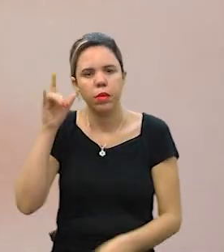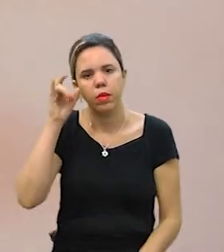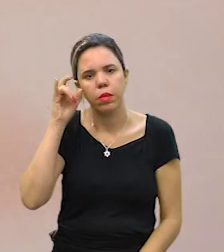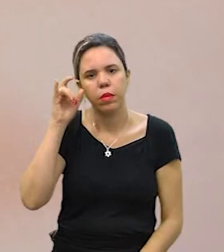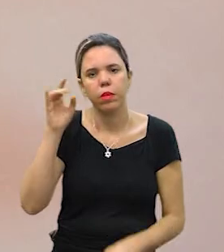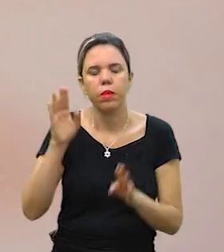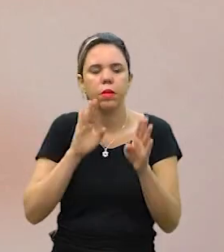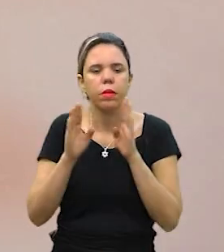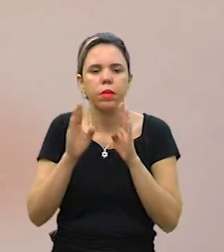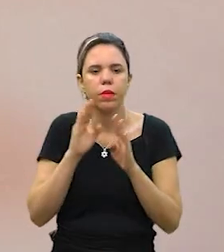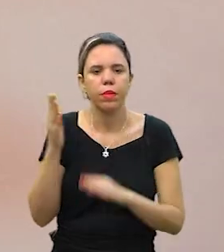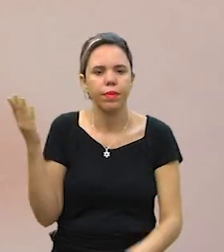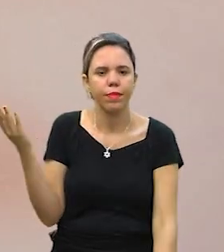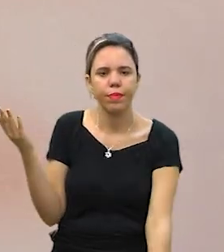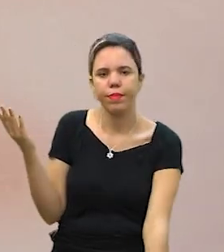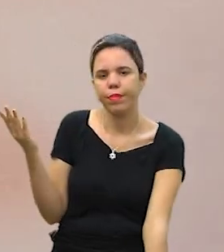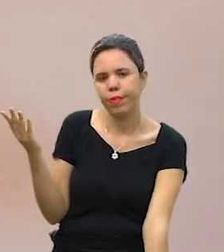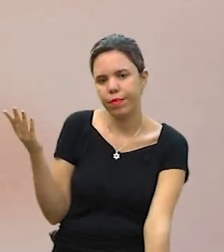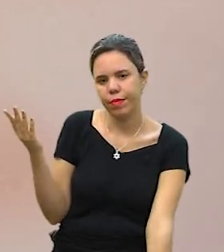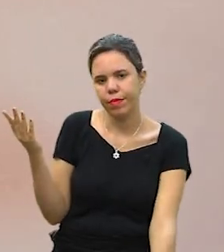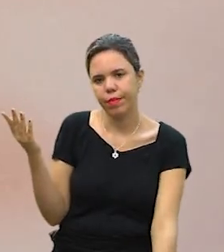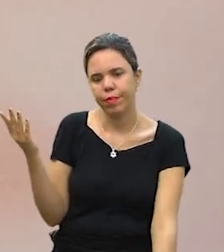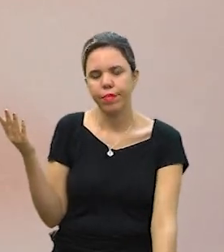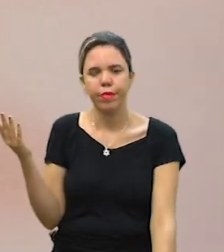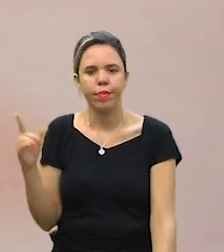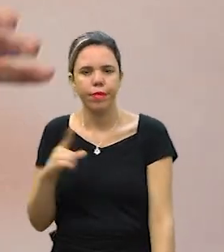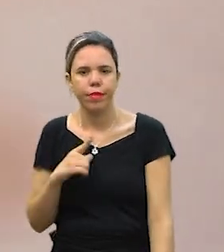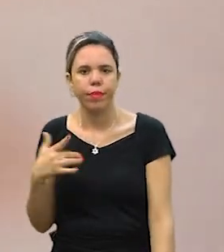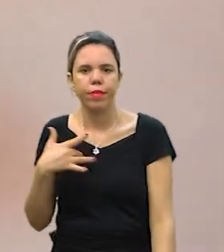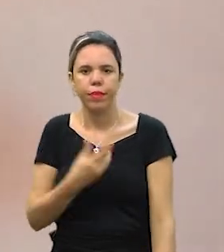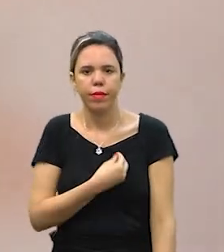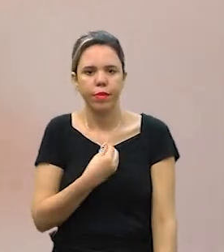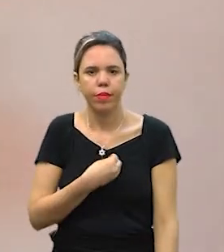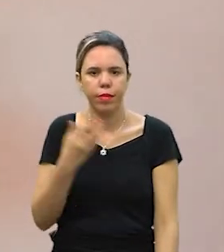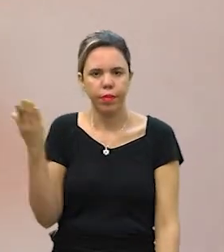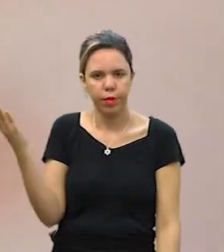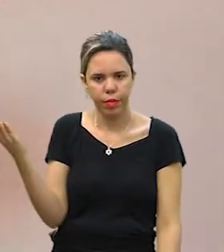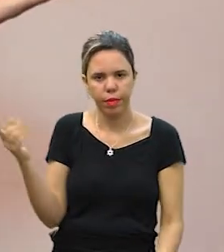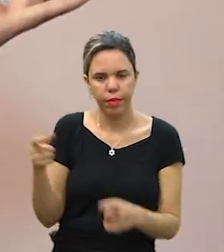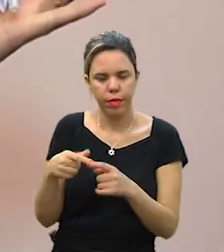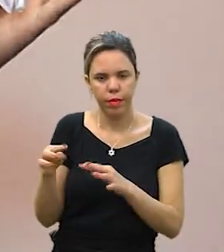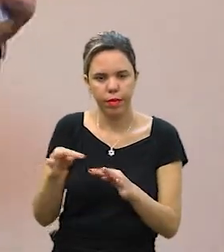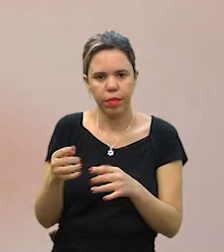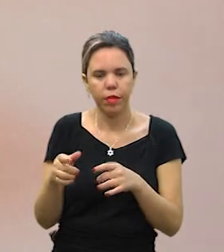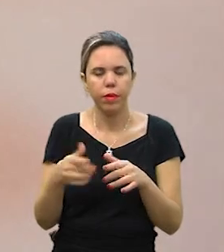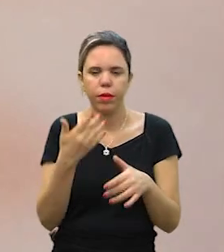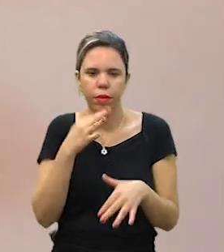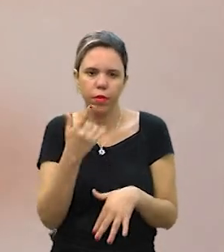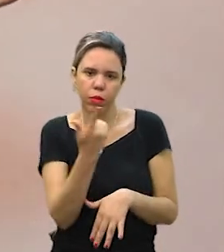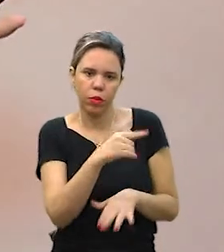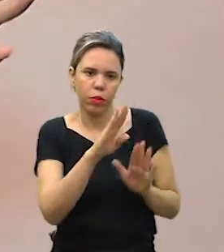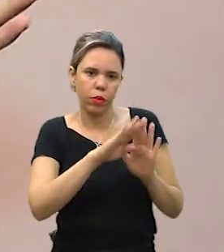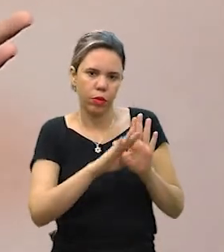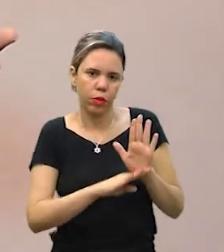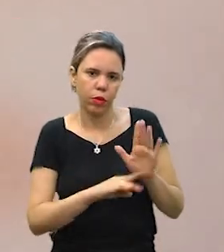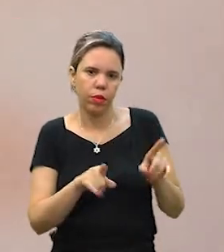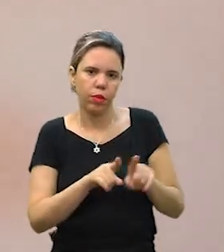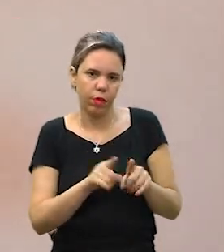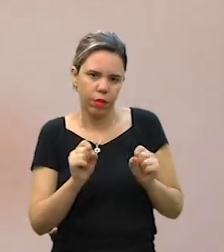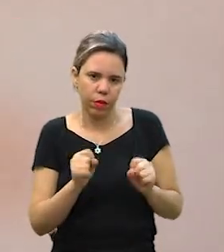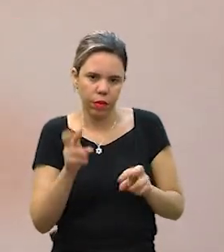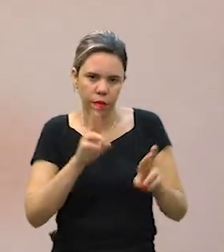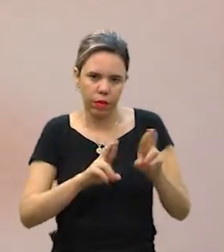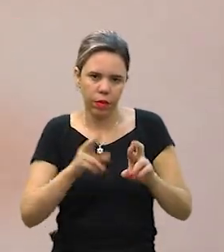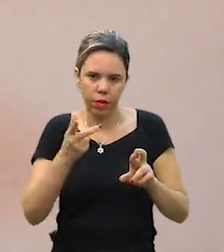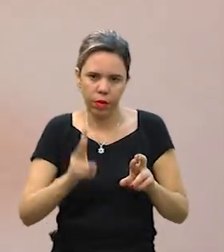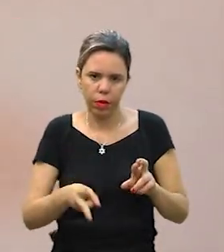Câmara Campinas, a gente está no Instagram e também está no Facebook. Lá tem o Saúde é Vida com a Ticiane, que é pediatra, e tem os outros programas também que